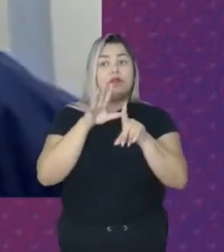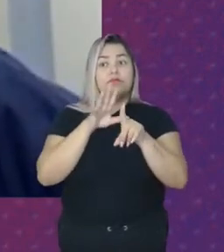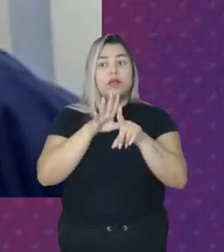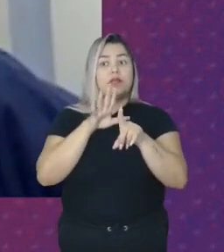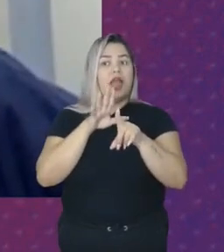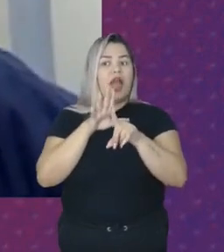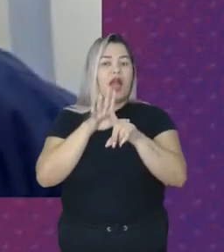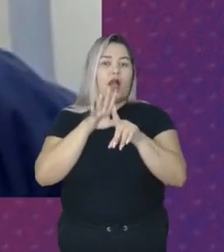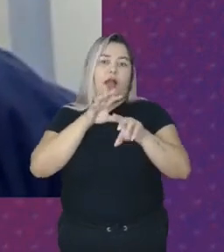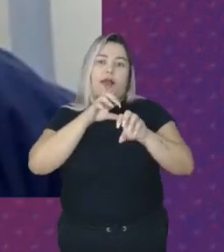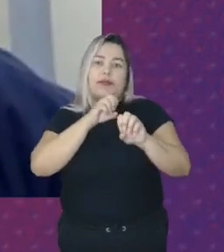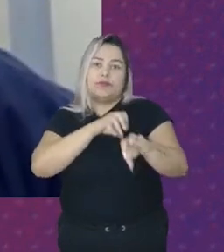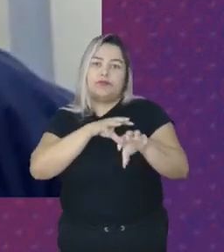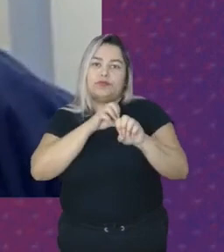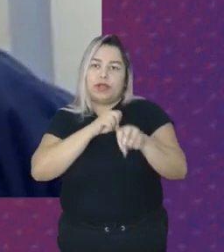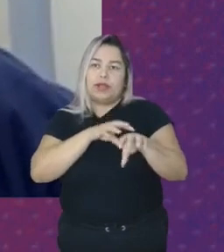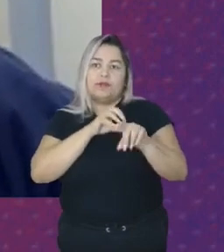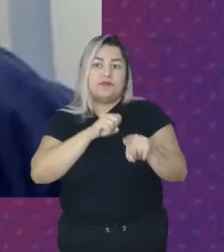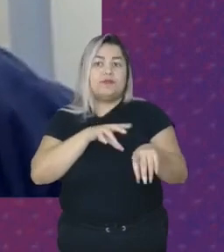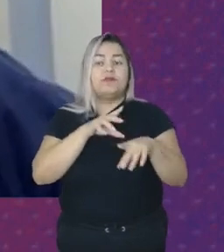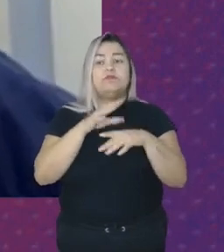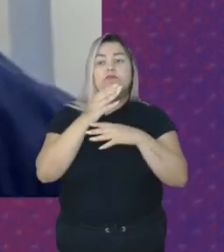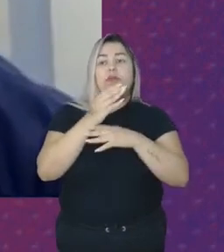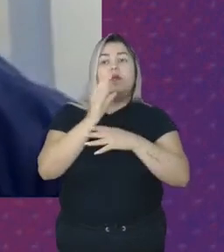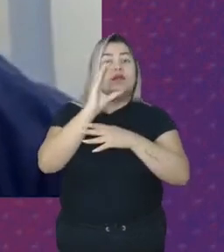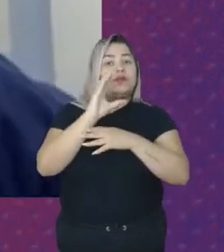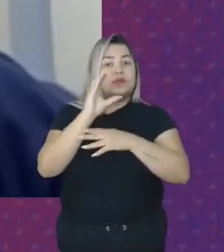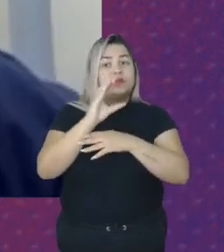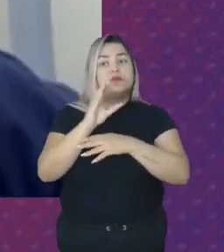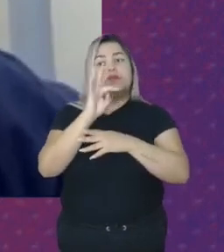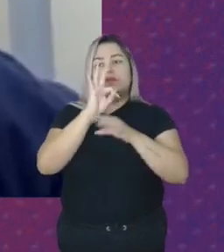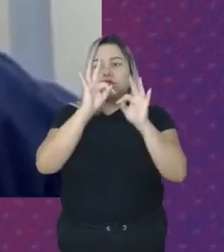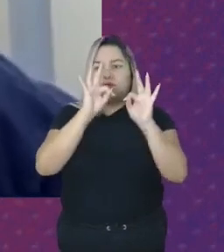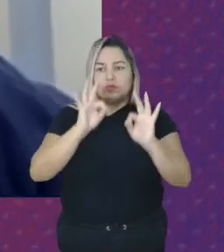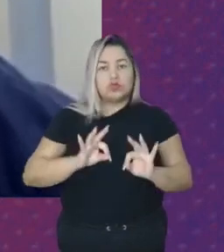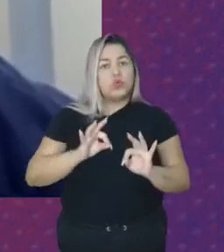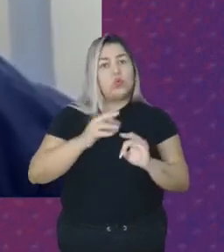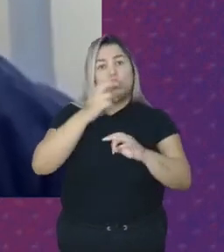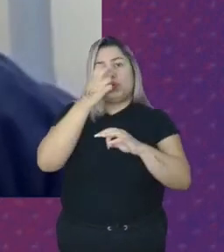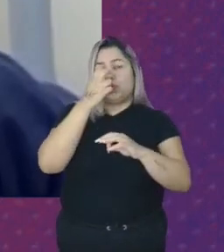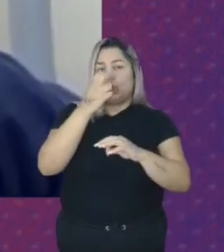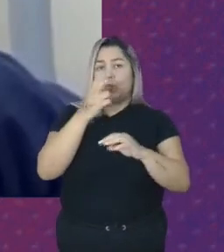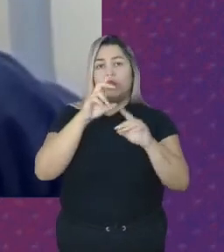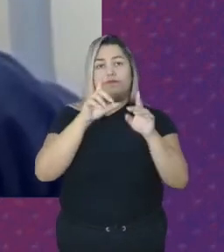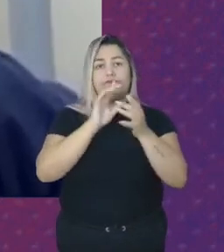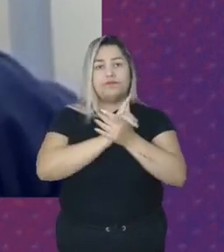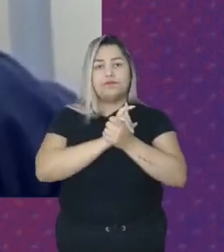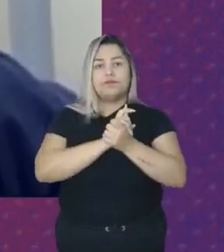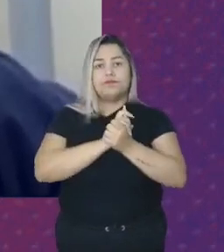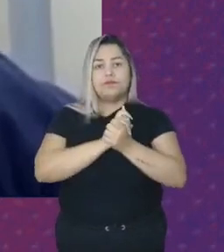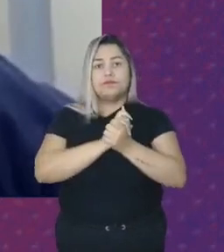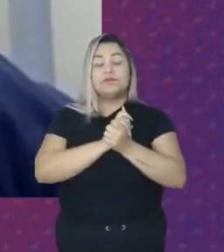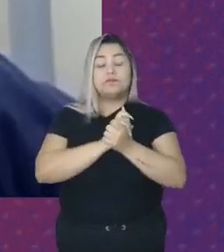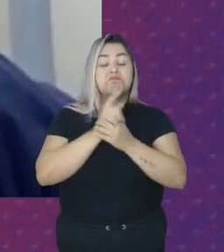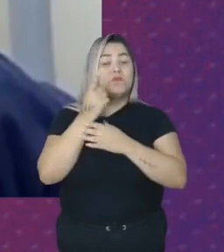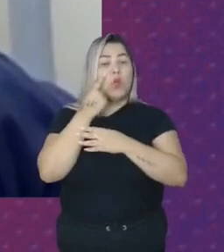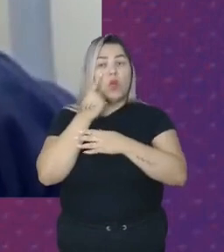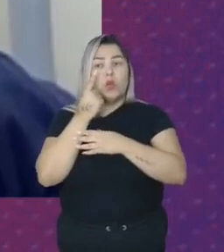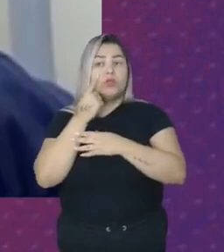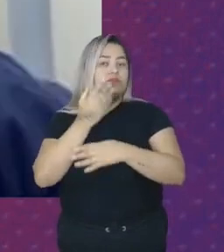O ataque que foi feito à educação, à ciência e tecnologia, à cultura. Olha, o